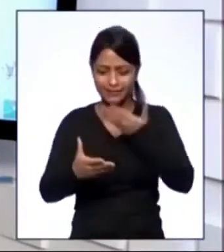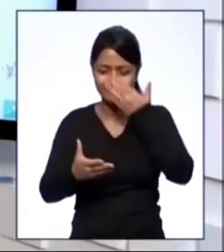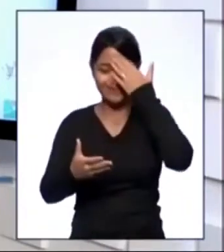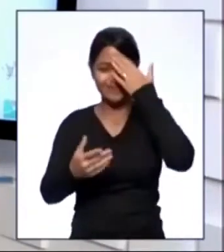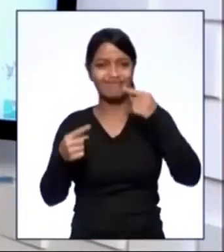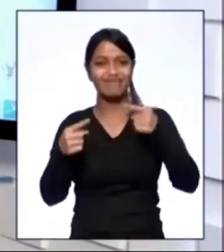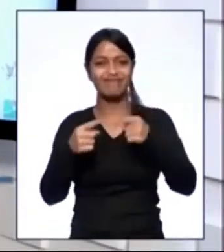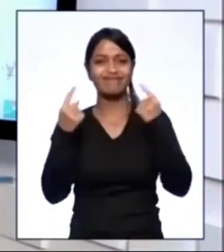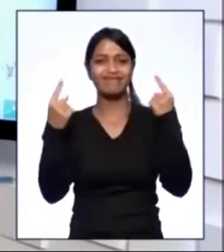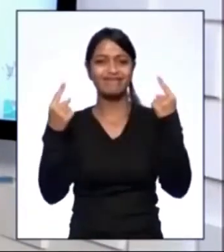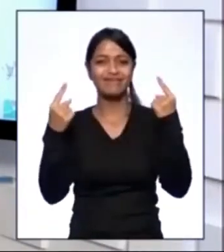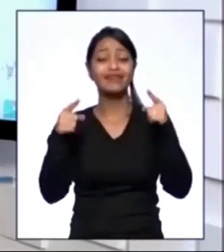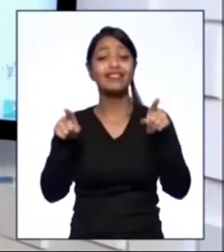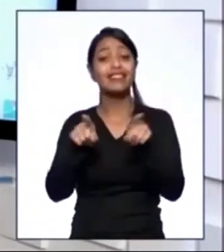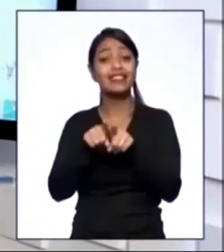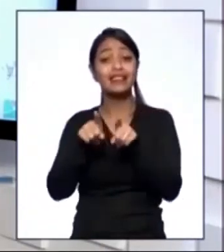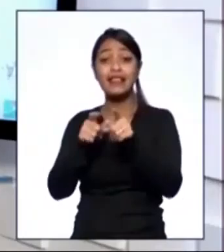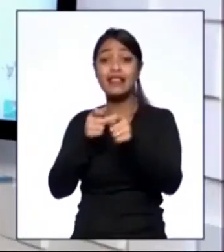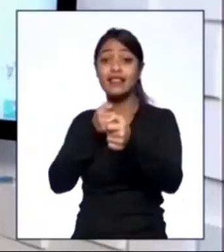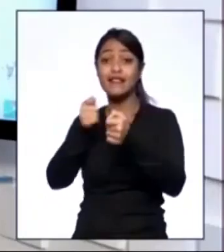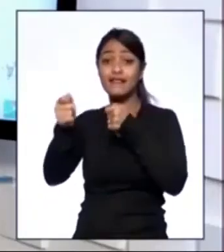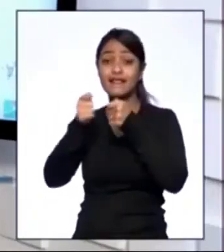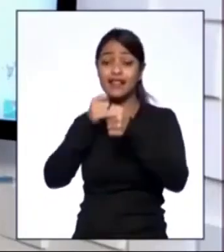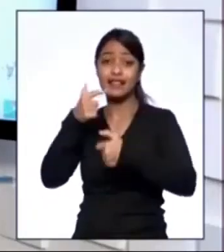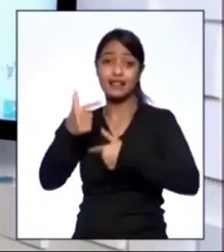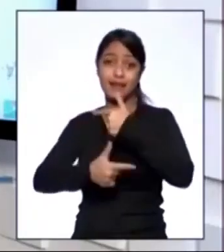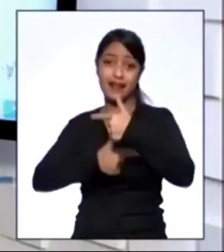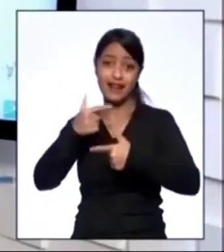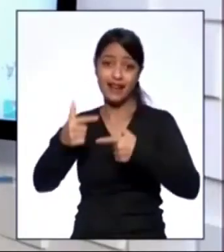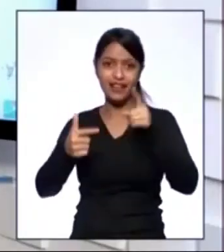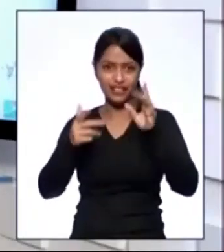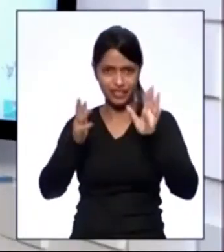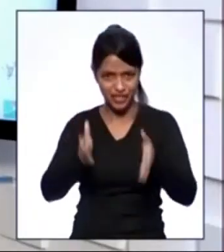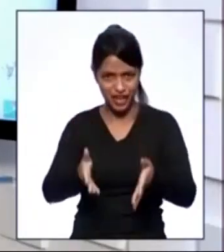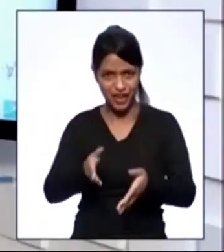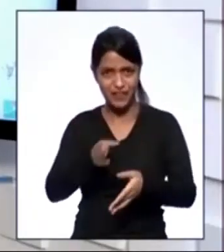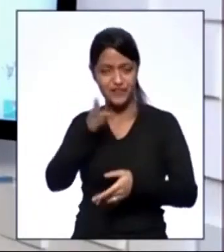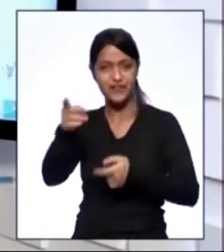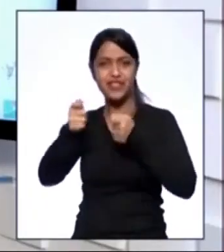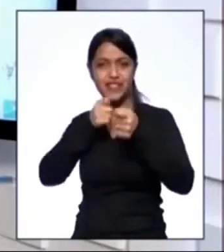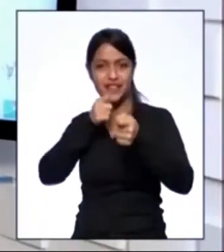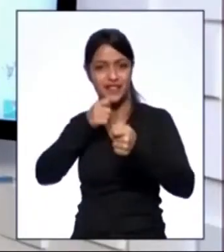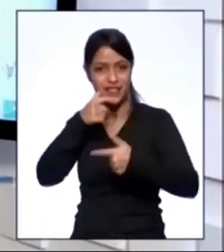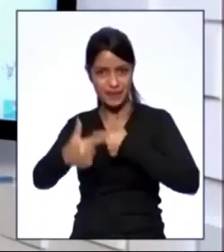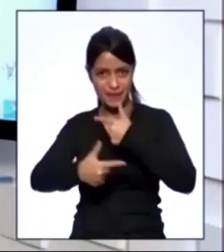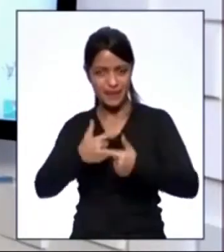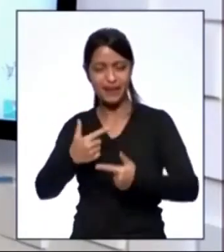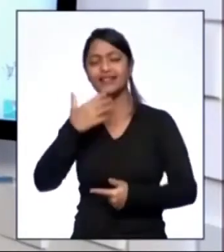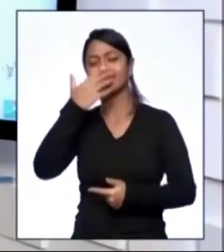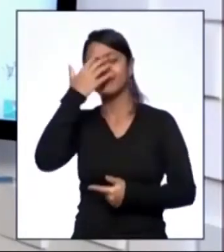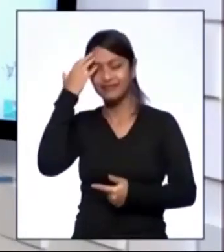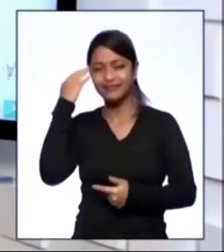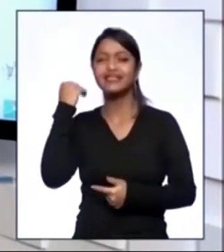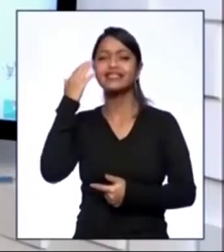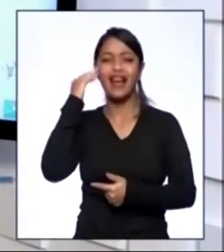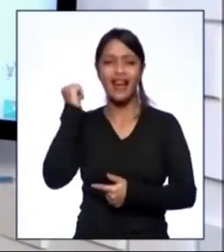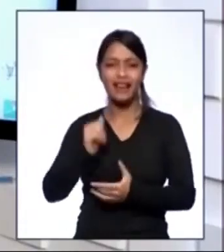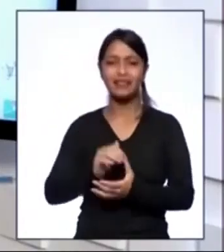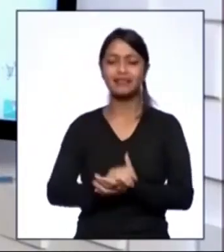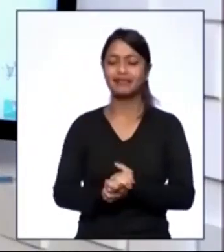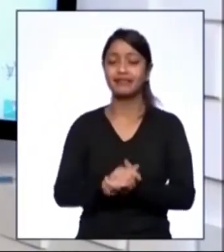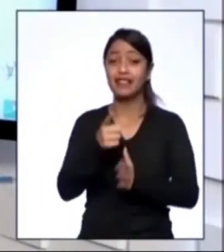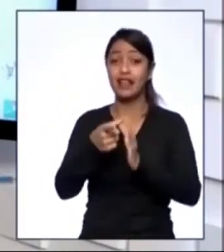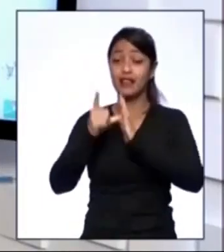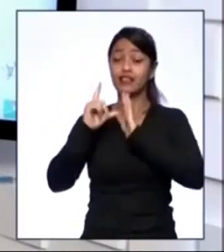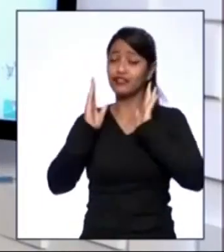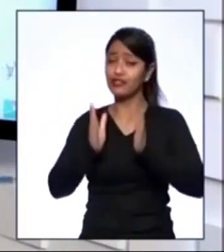E entrevista de emprego. Meu Deus do céu, quem aqui passou por uma entrevista de emprego sabe a situação que é. Você está ali, você